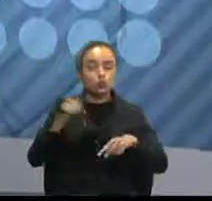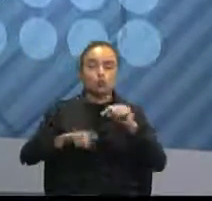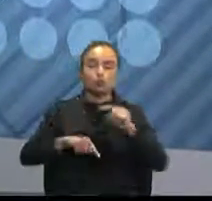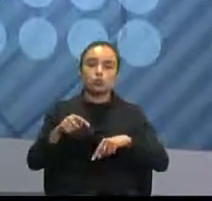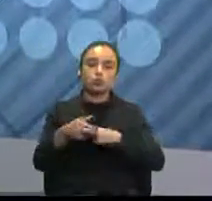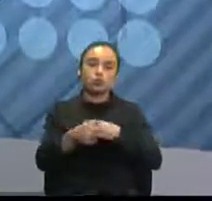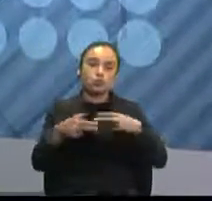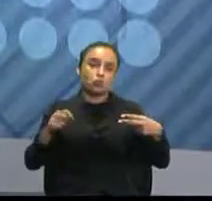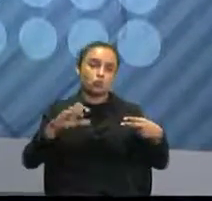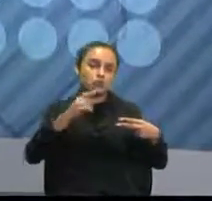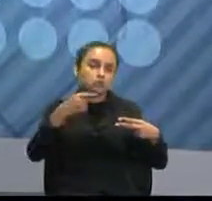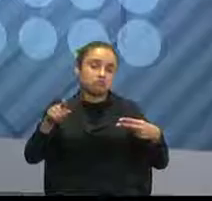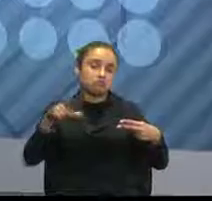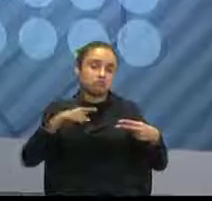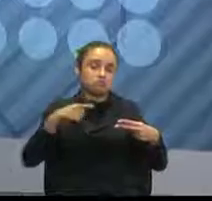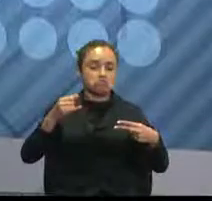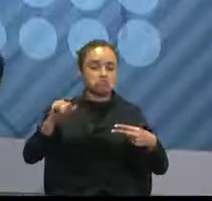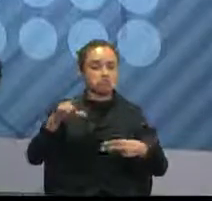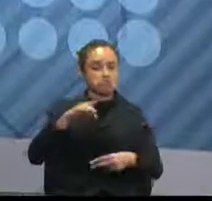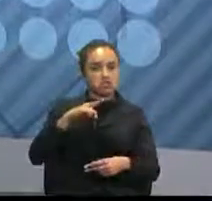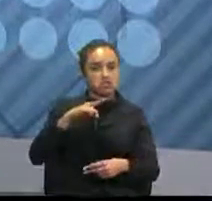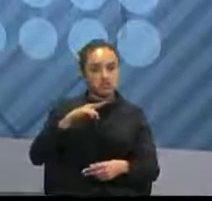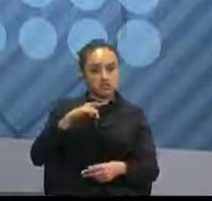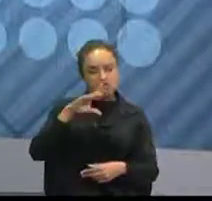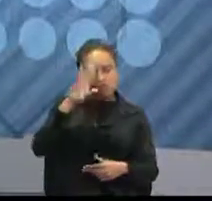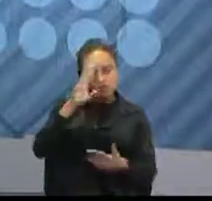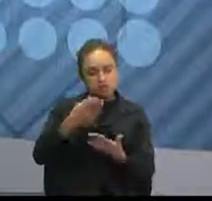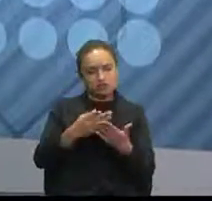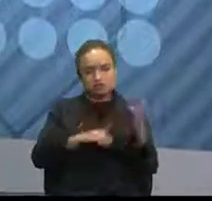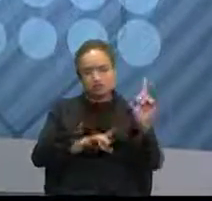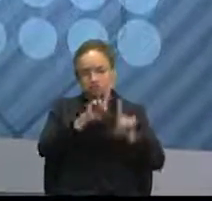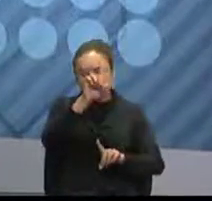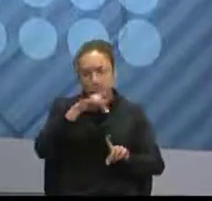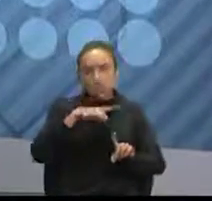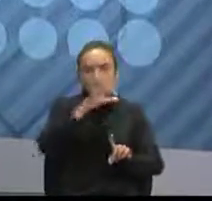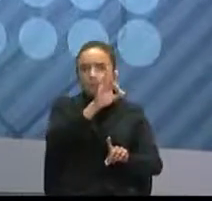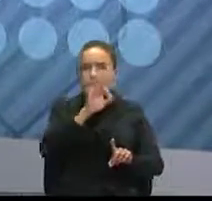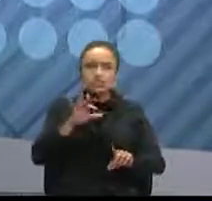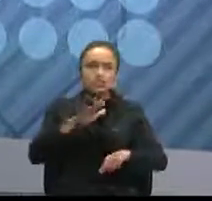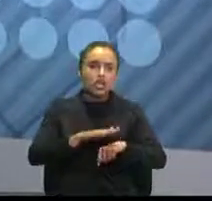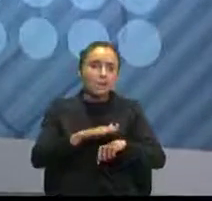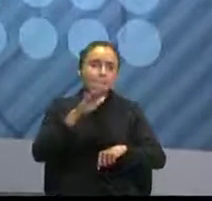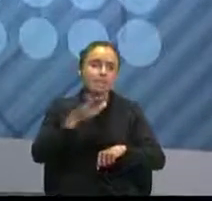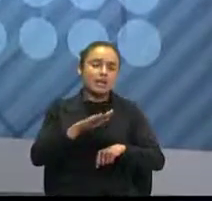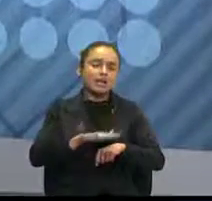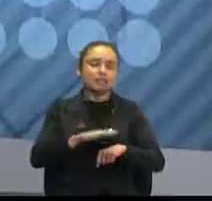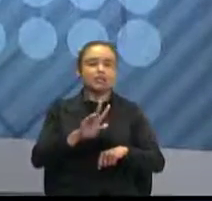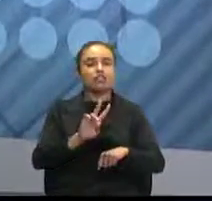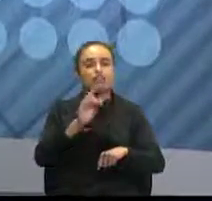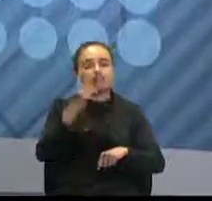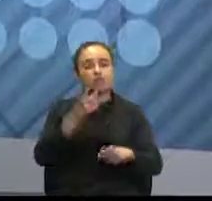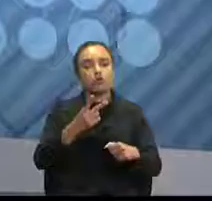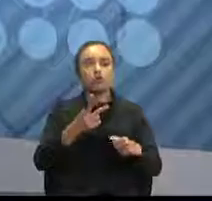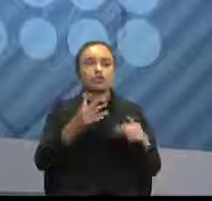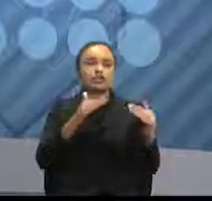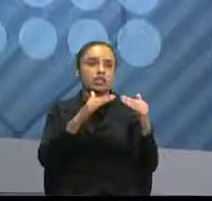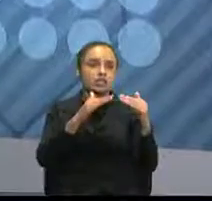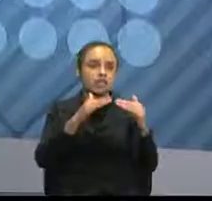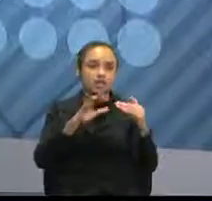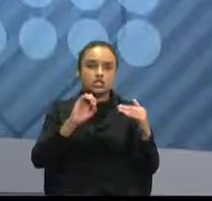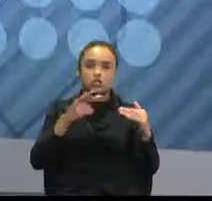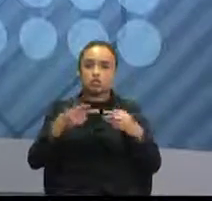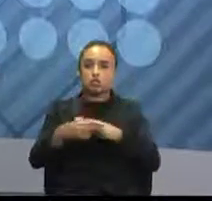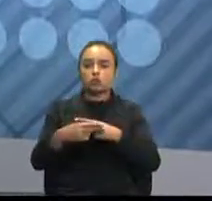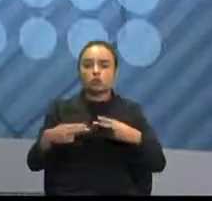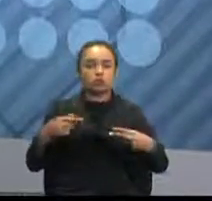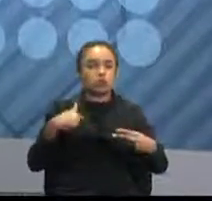ações é uma ação ali que eu acredito que vai valorizar compra um direito para adquirir aquela ação num prazo pré-determinado